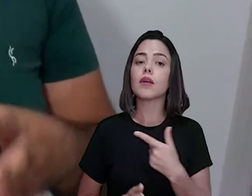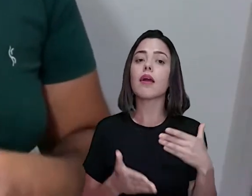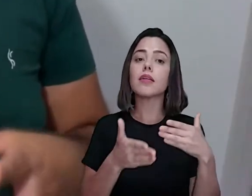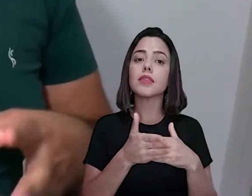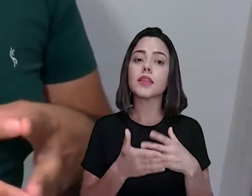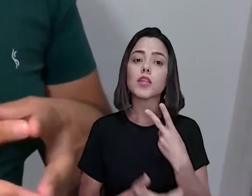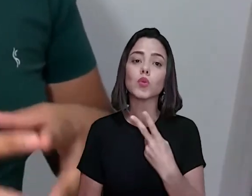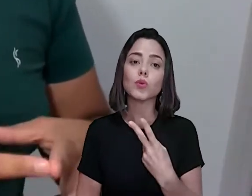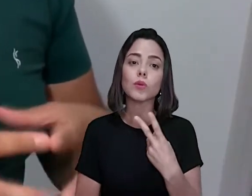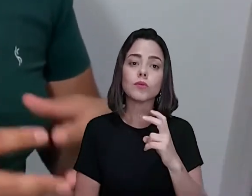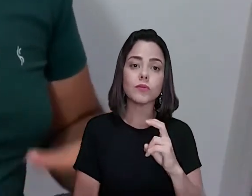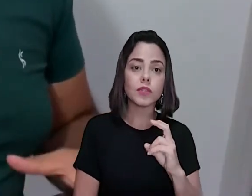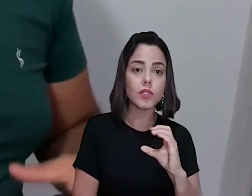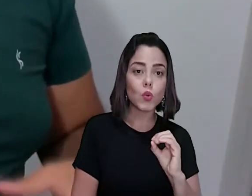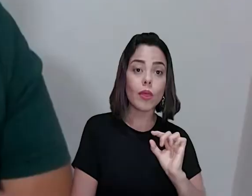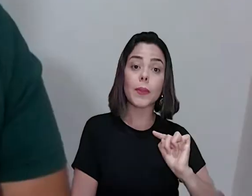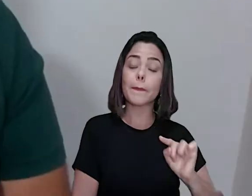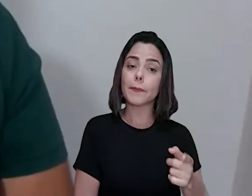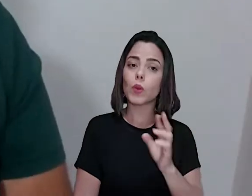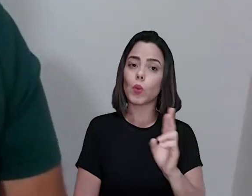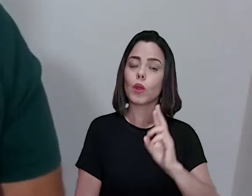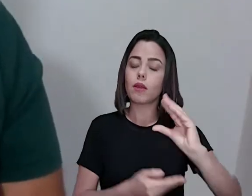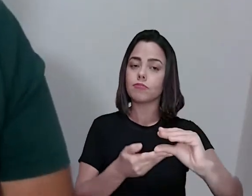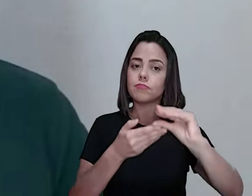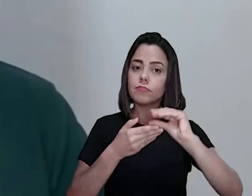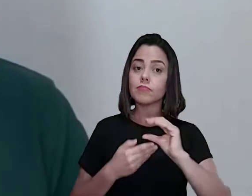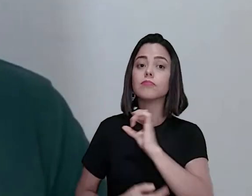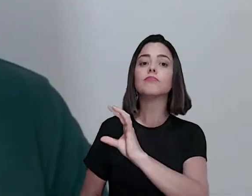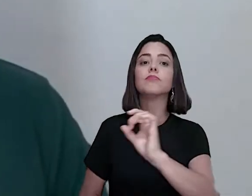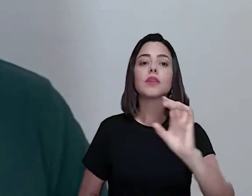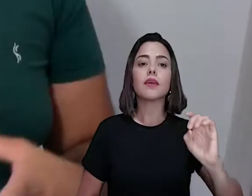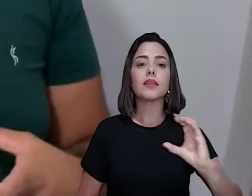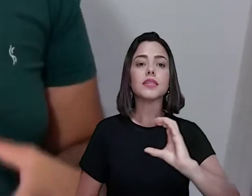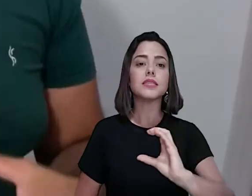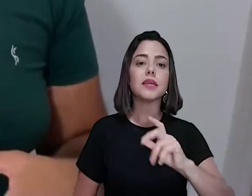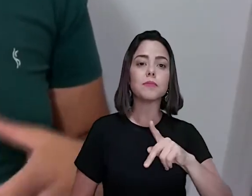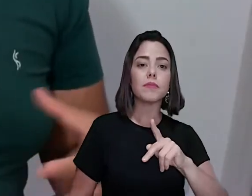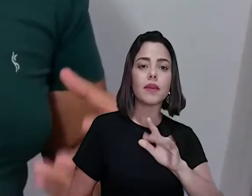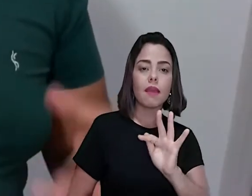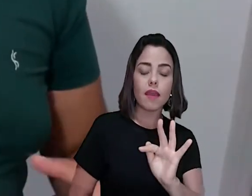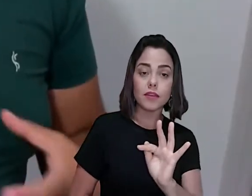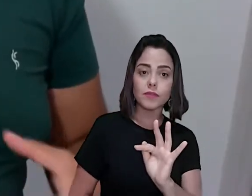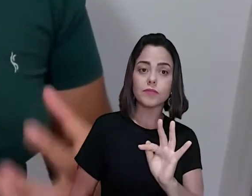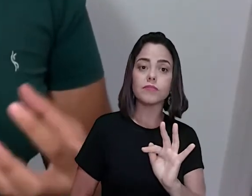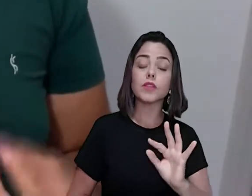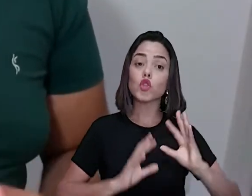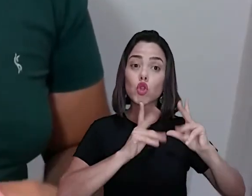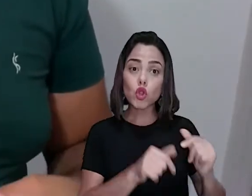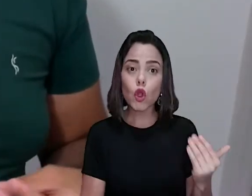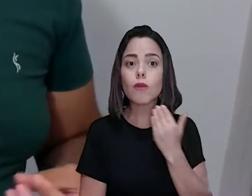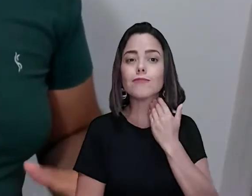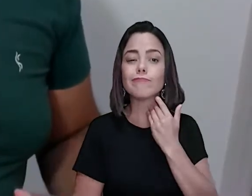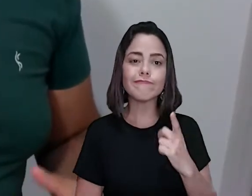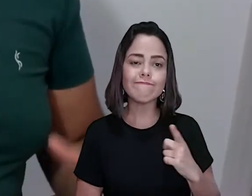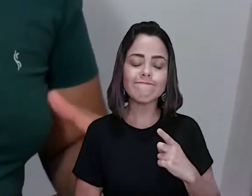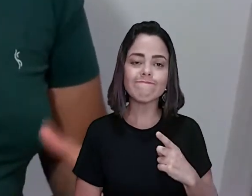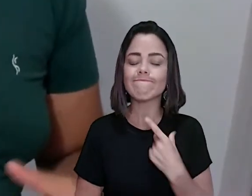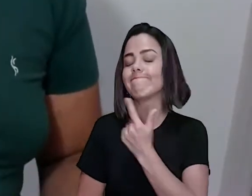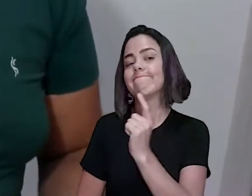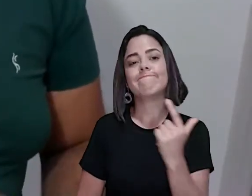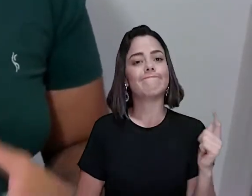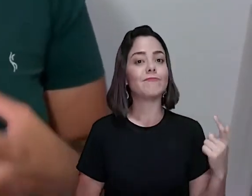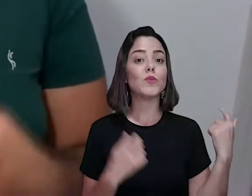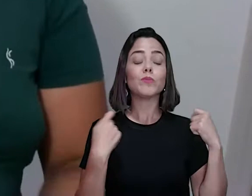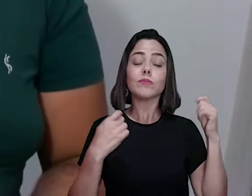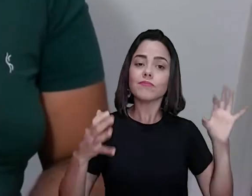até R$250 mil por instituição, por CPF. Mas nem todos os bancos têm essa proteção, ele precisa